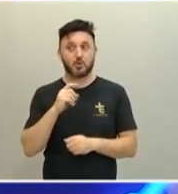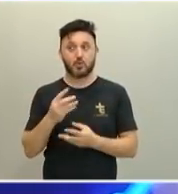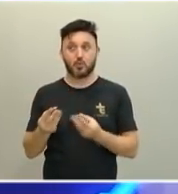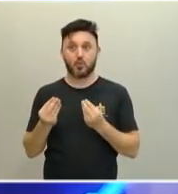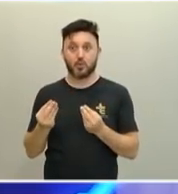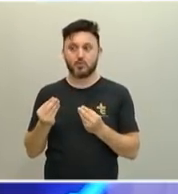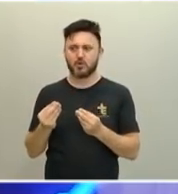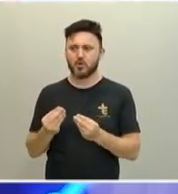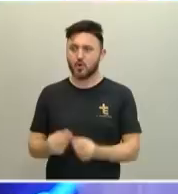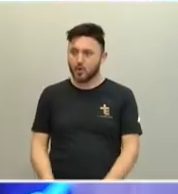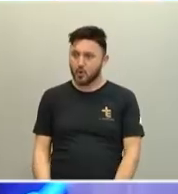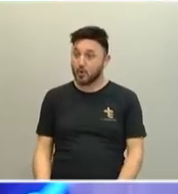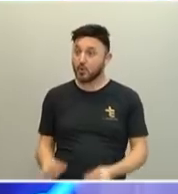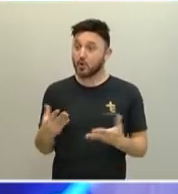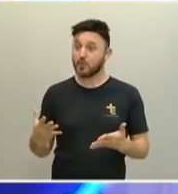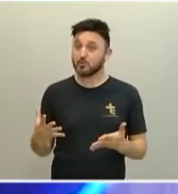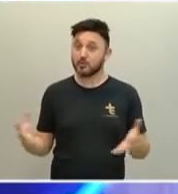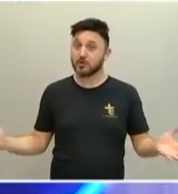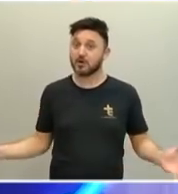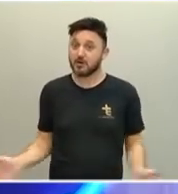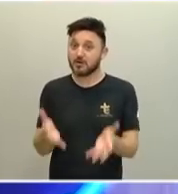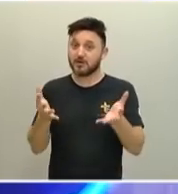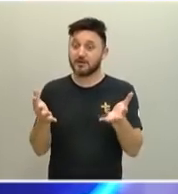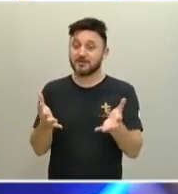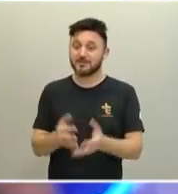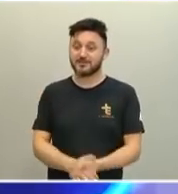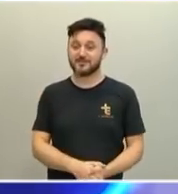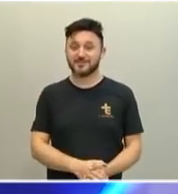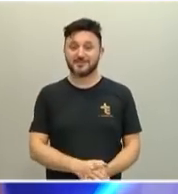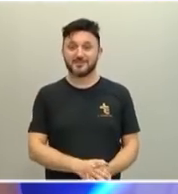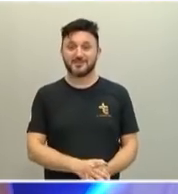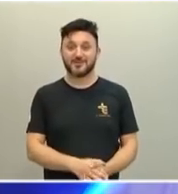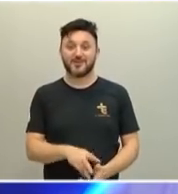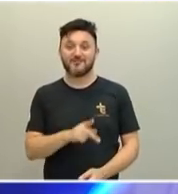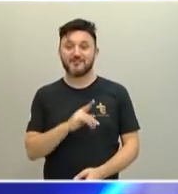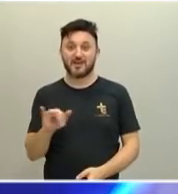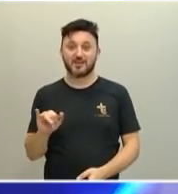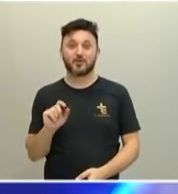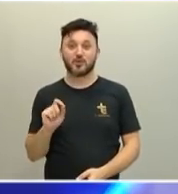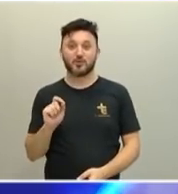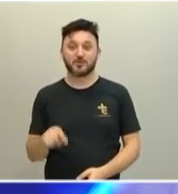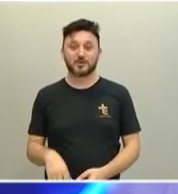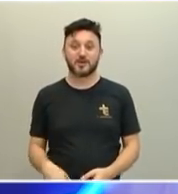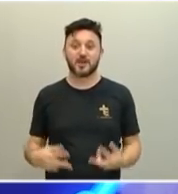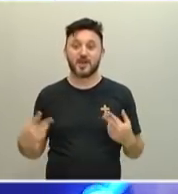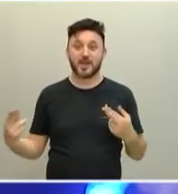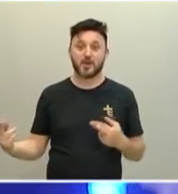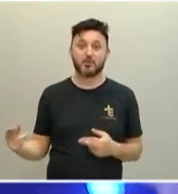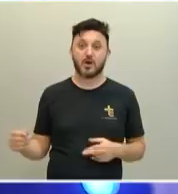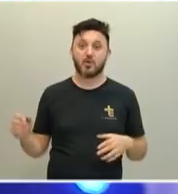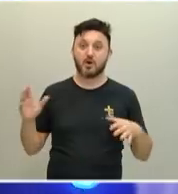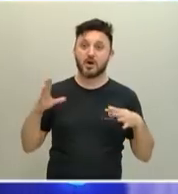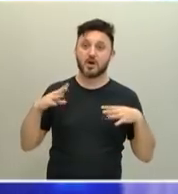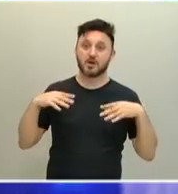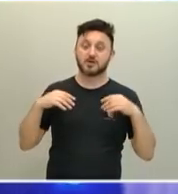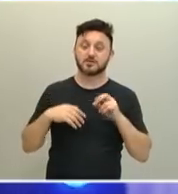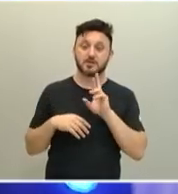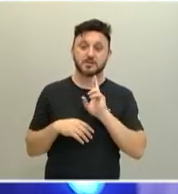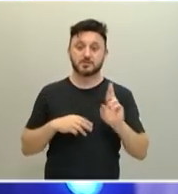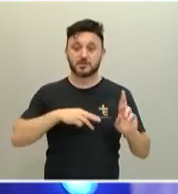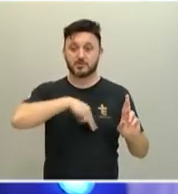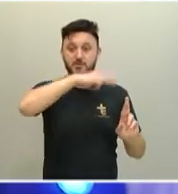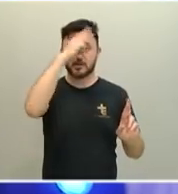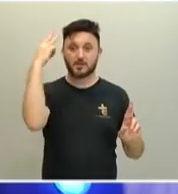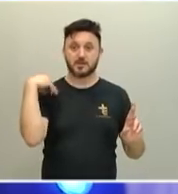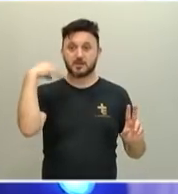Tem que ser aquele como assim, ó. Como? Né? Como vai ser? A resposta do anjo para Maria é a mesma para nós. O Espírito Santo